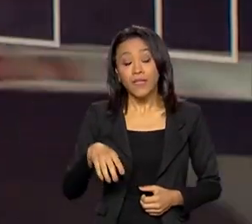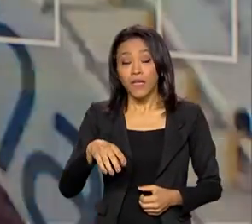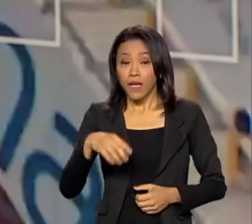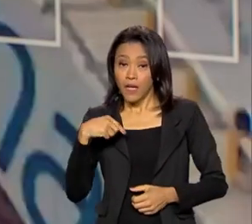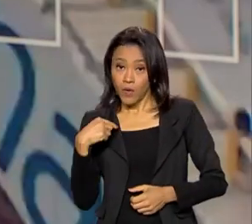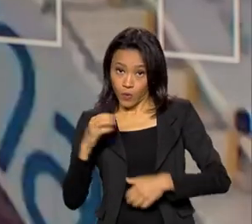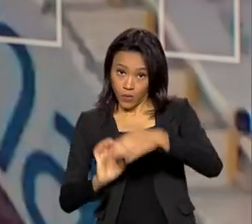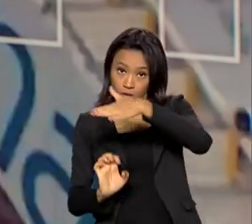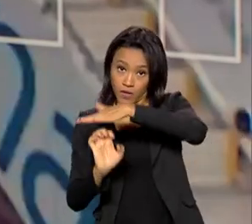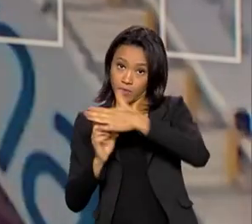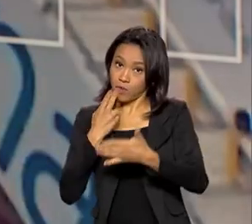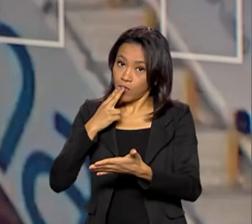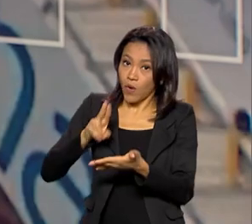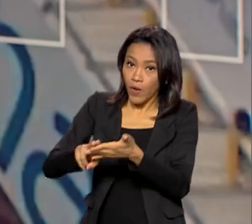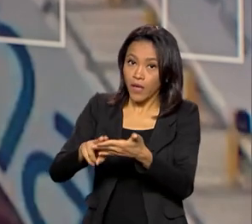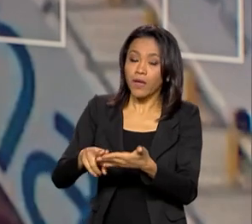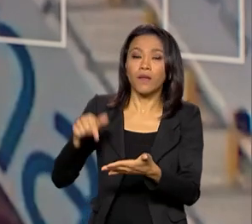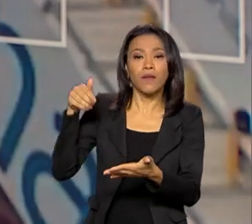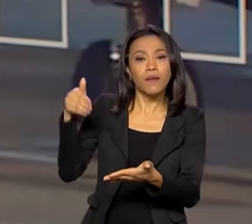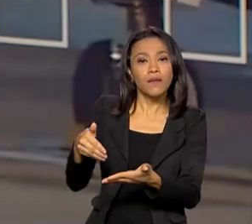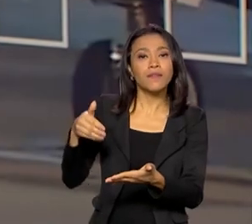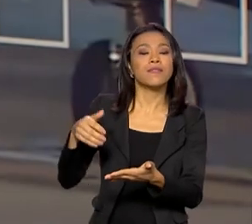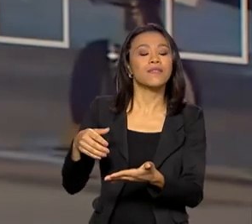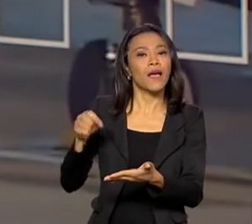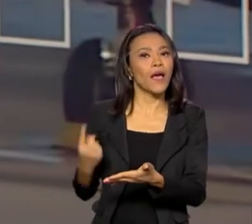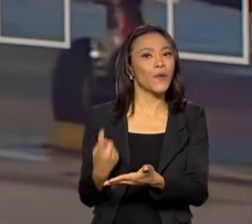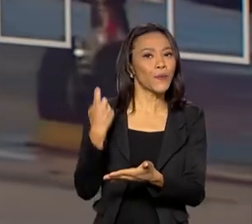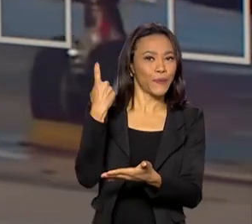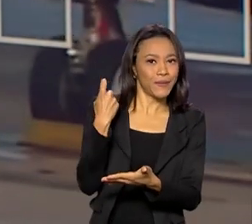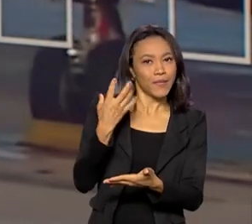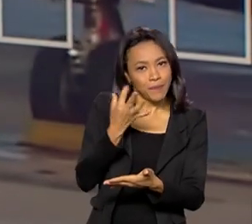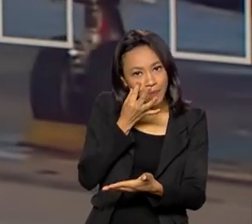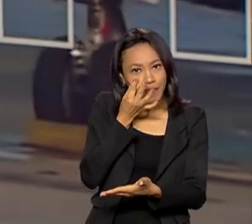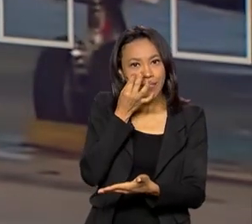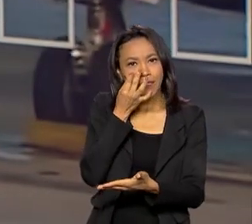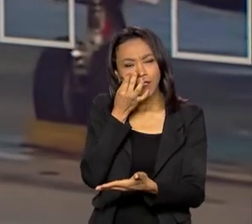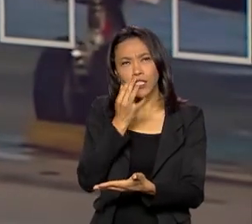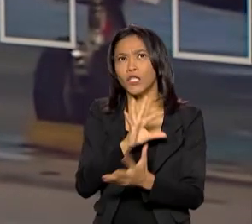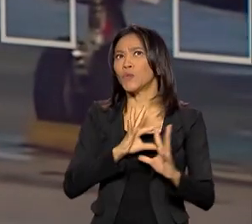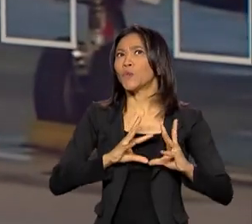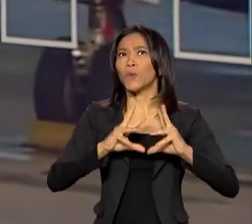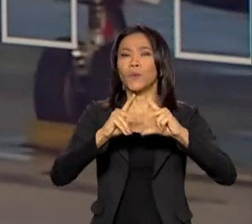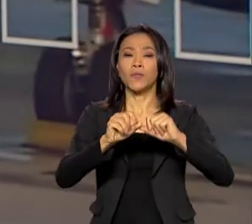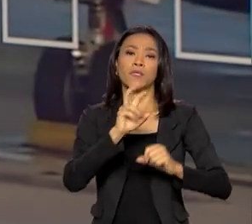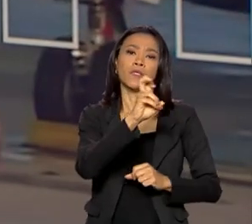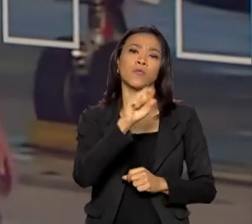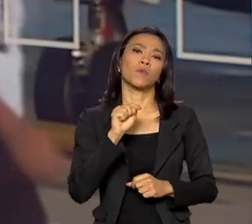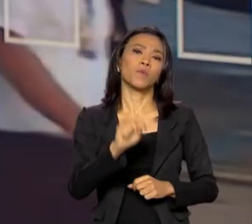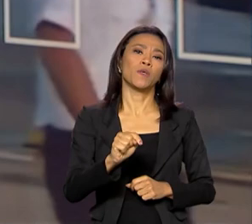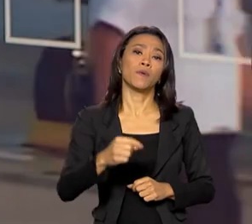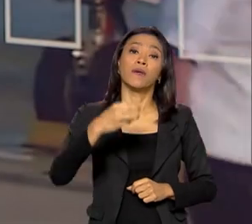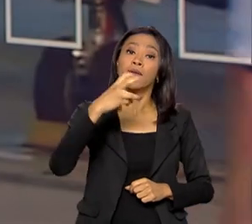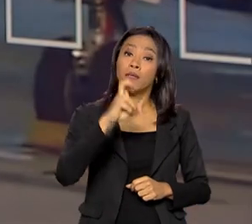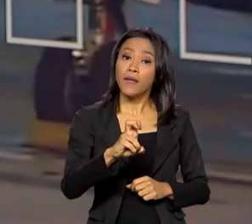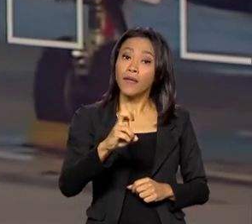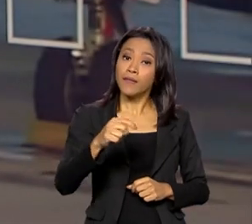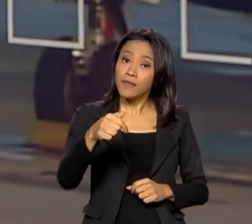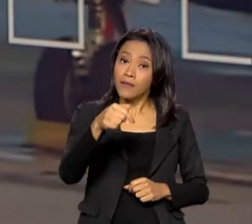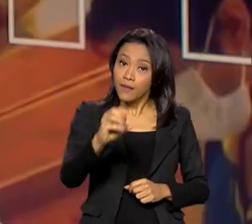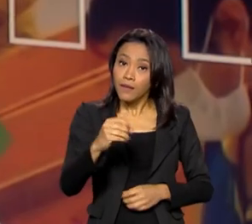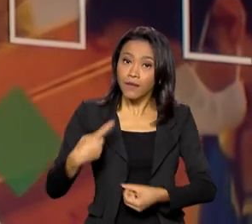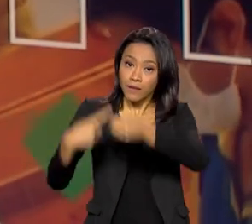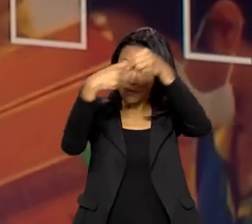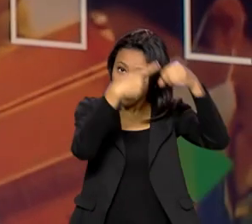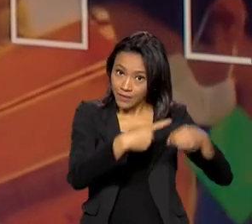instituição que se encontra presente, aliás, é a única instituição presente em todos os 5.570 municípios. Portanto,